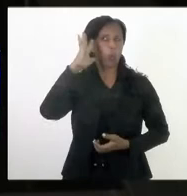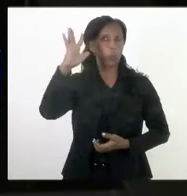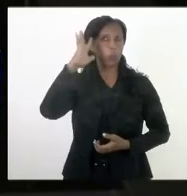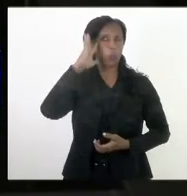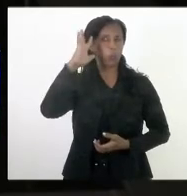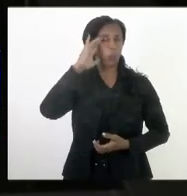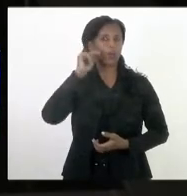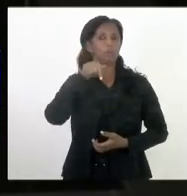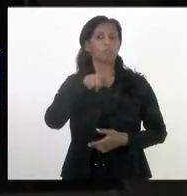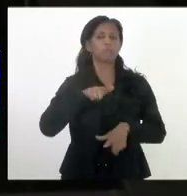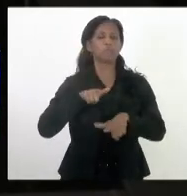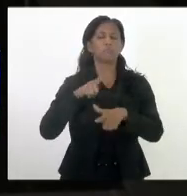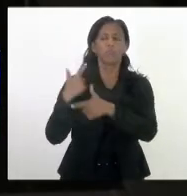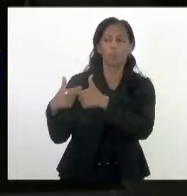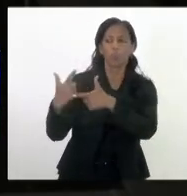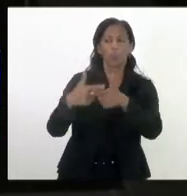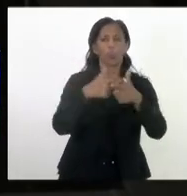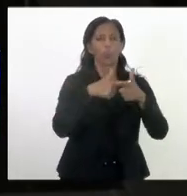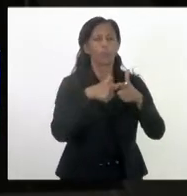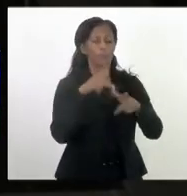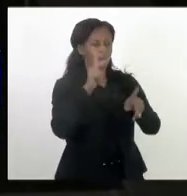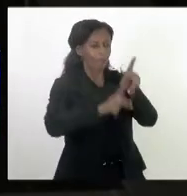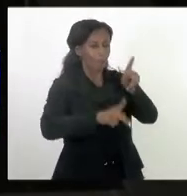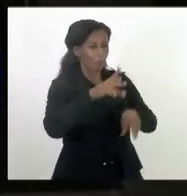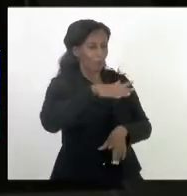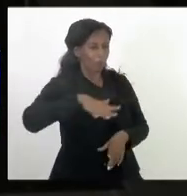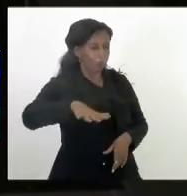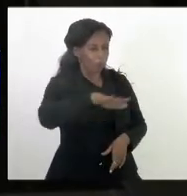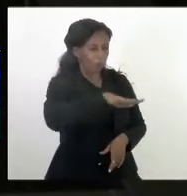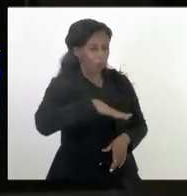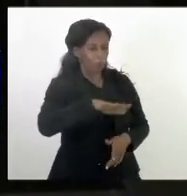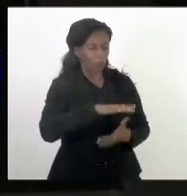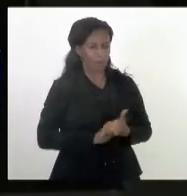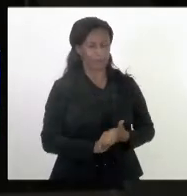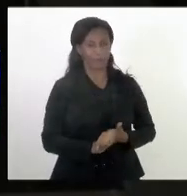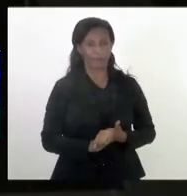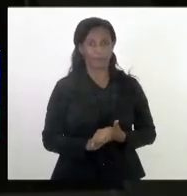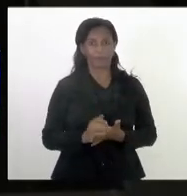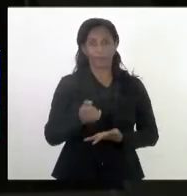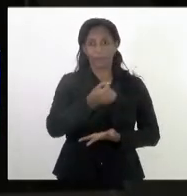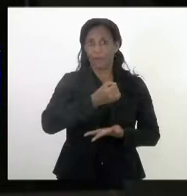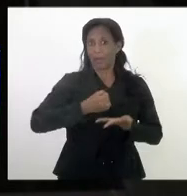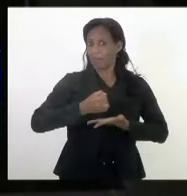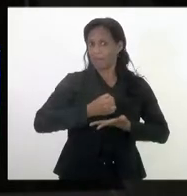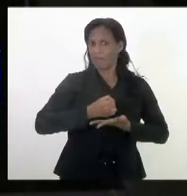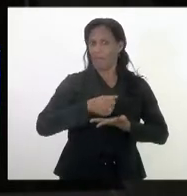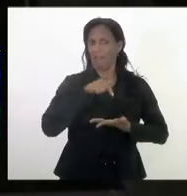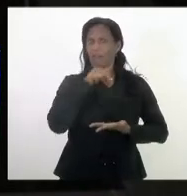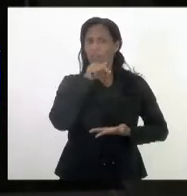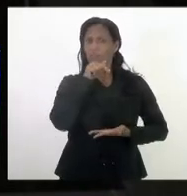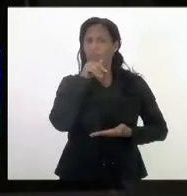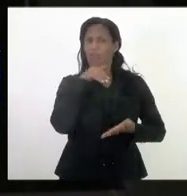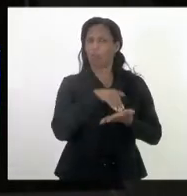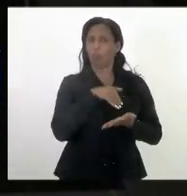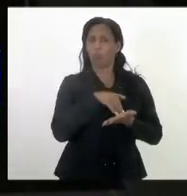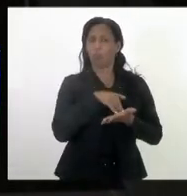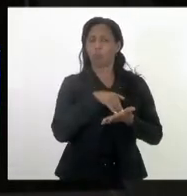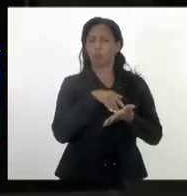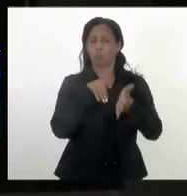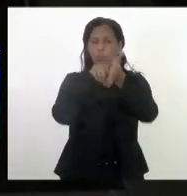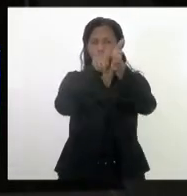sobre a situação da nossa população. Baseados na última pesquisa nacional de